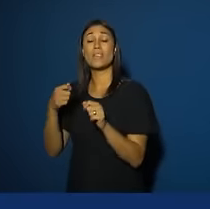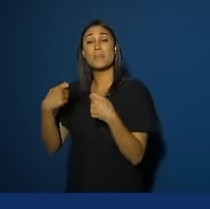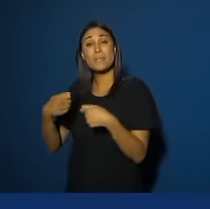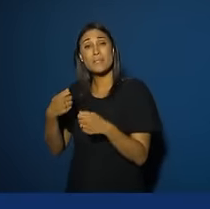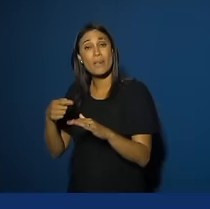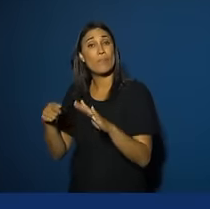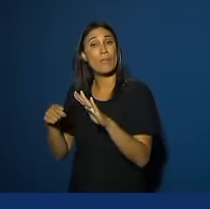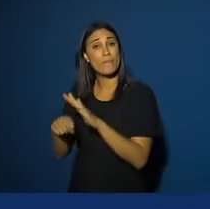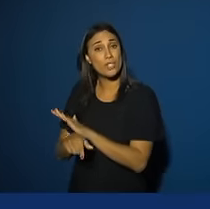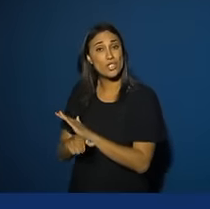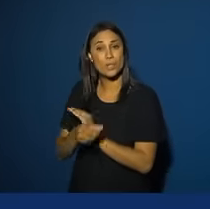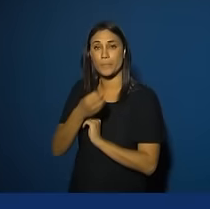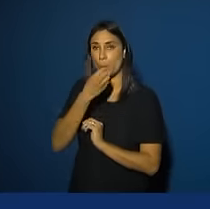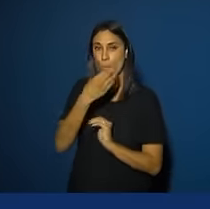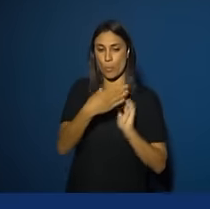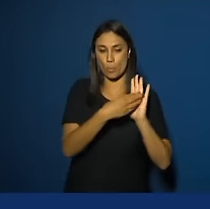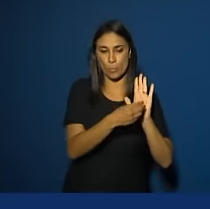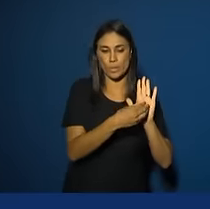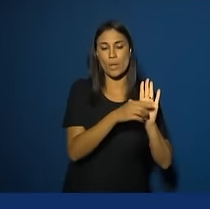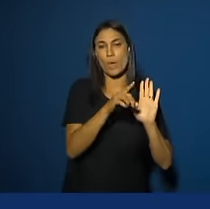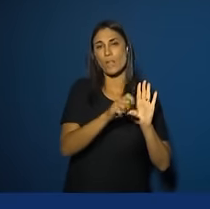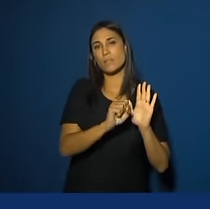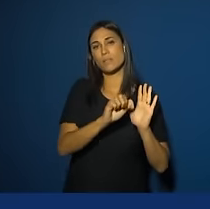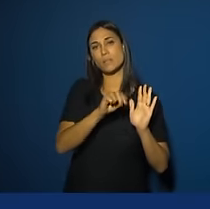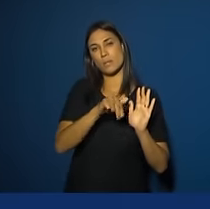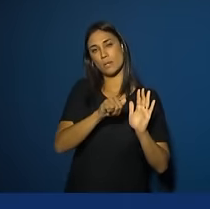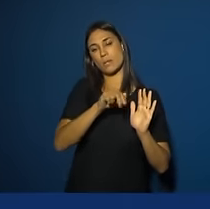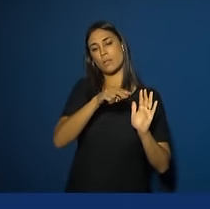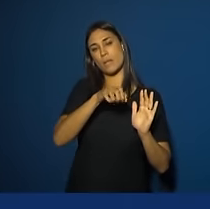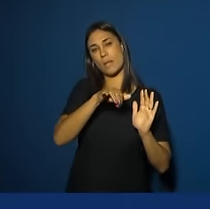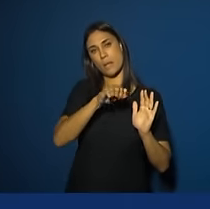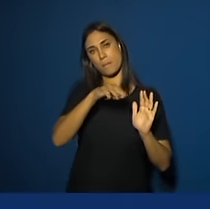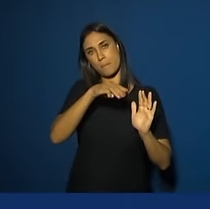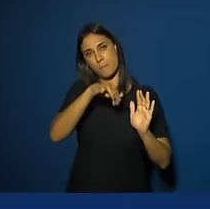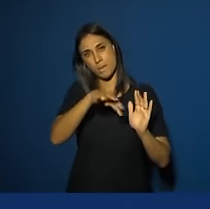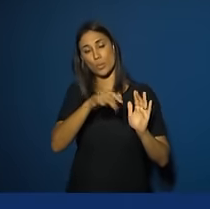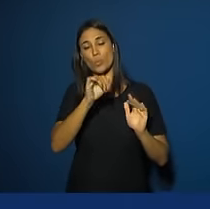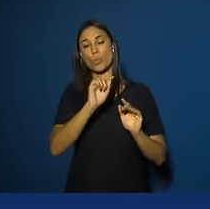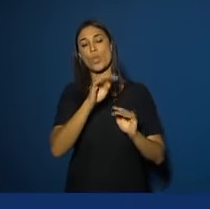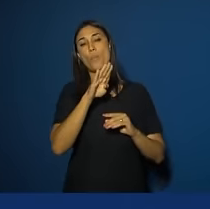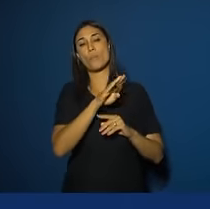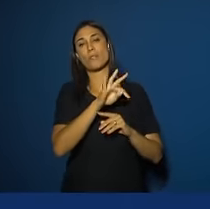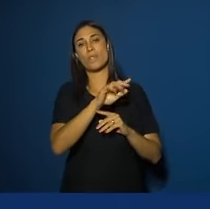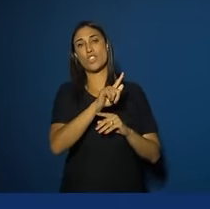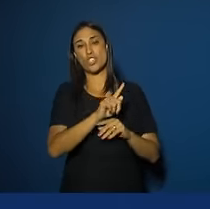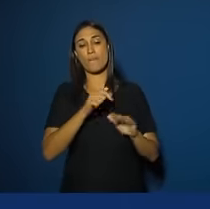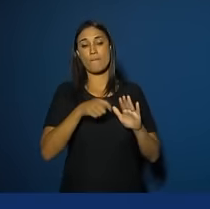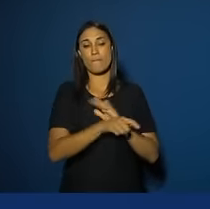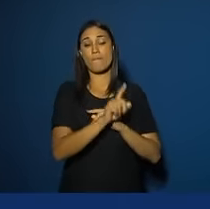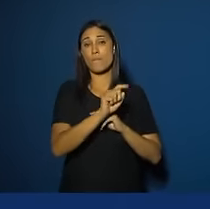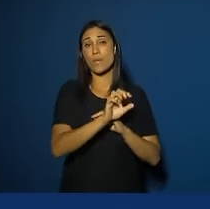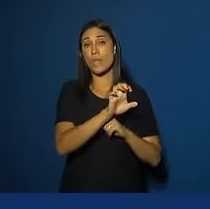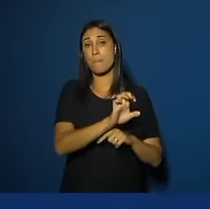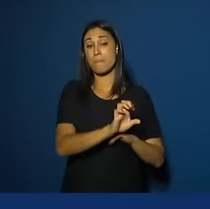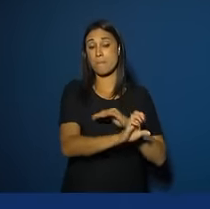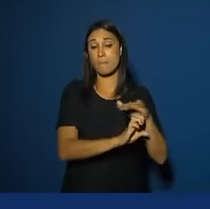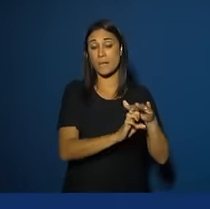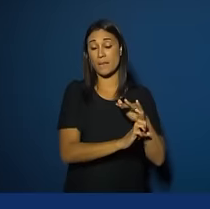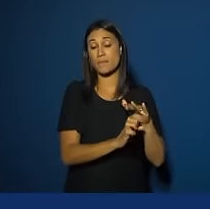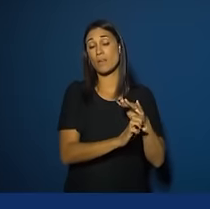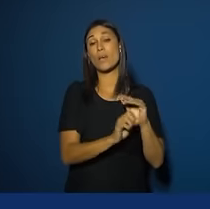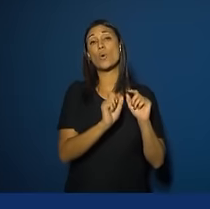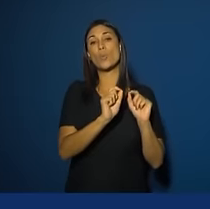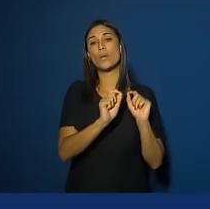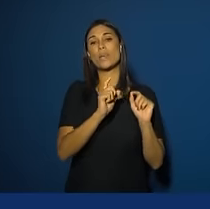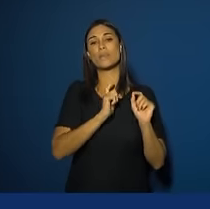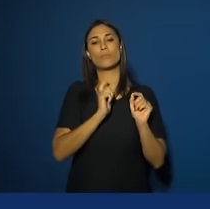continuar investindo. Um bom exemplo é o setor de saneamento. Uma das maiores emissões que o BTG fez no ano passado foram para empresas na área de saneamento que